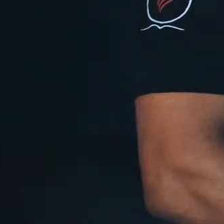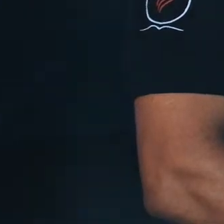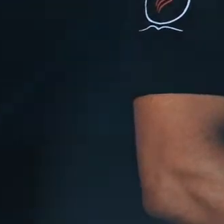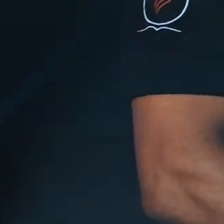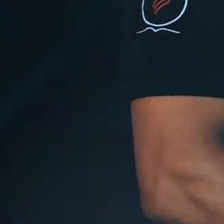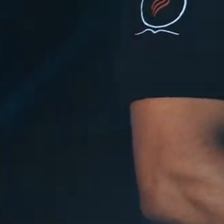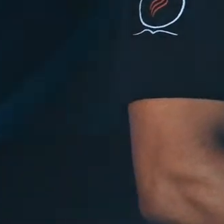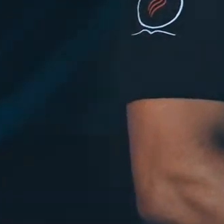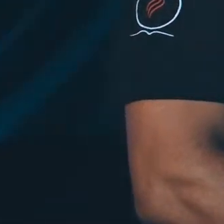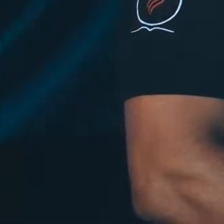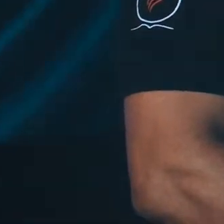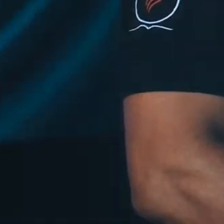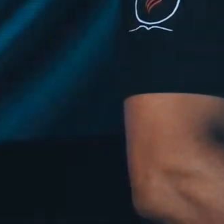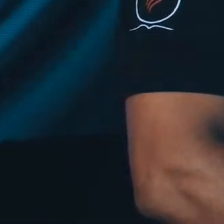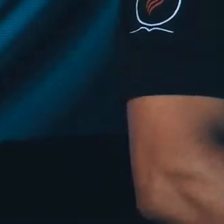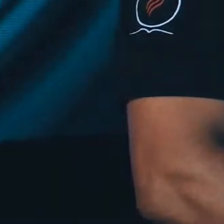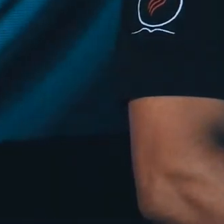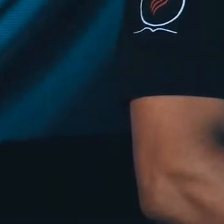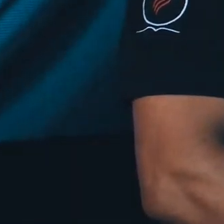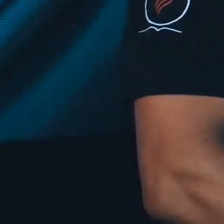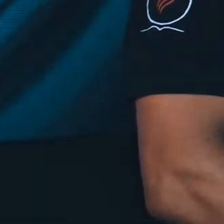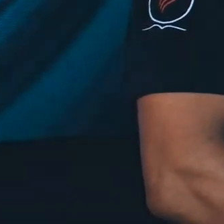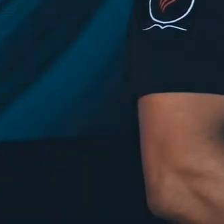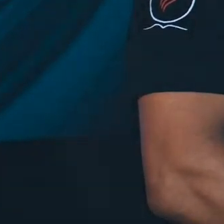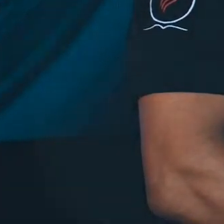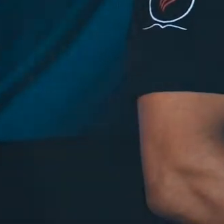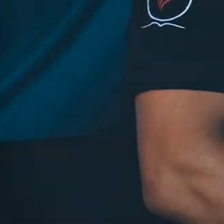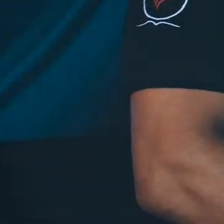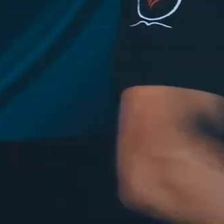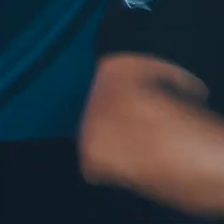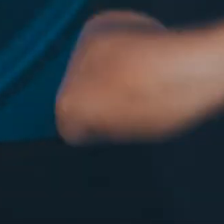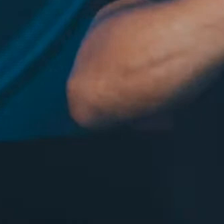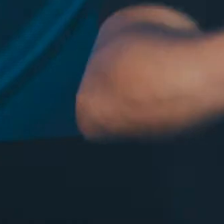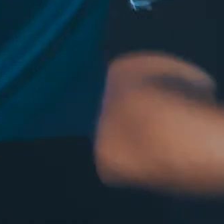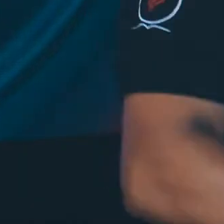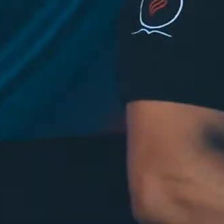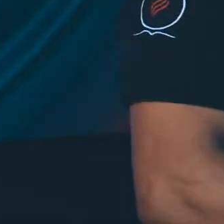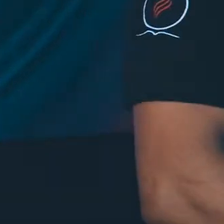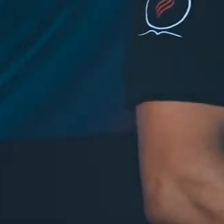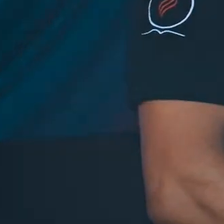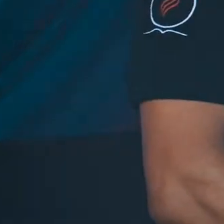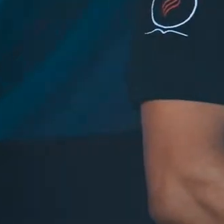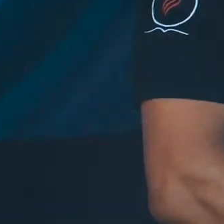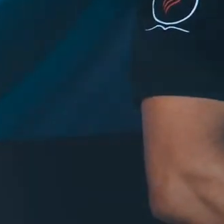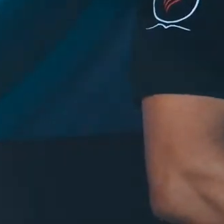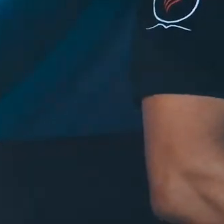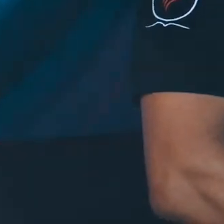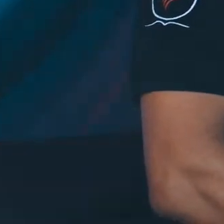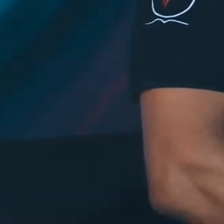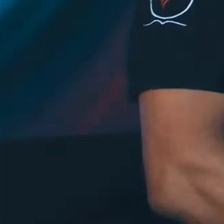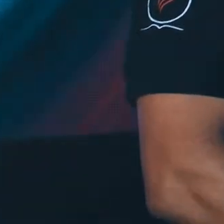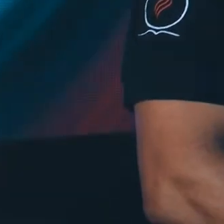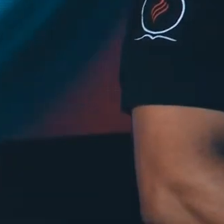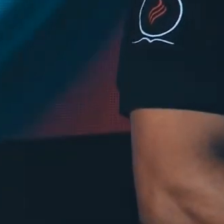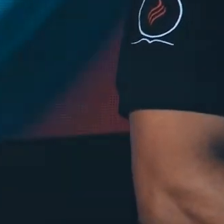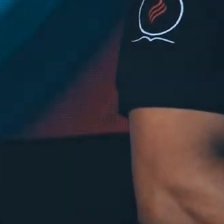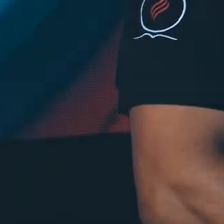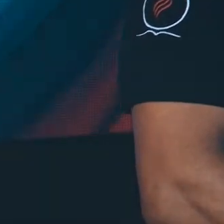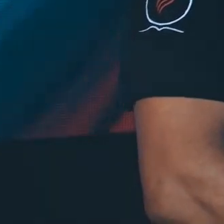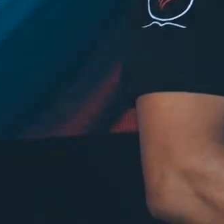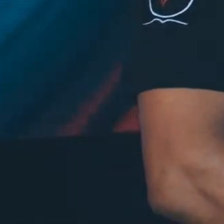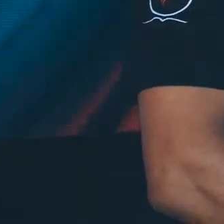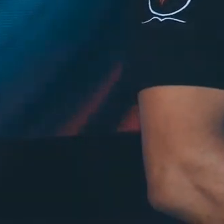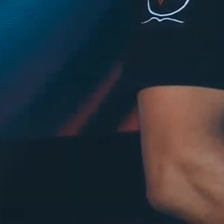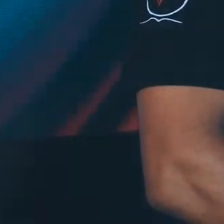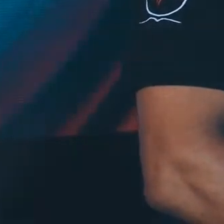para edificação da família, que é o curso de casais vitoriosos, que é realizado aqui todos os anos aqui na nossa igreja, além do curso de noivo para você que está